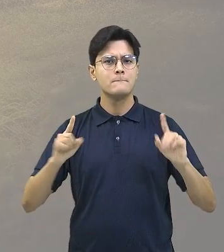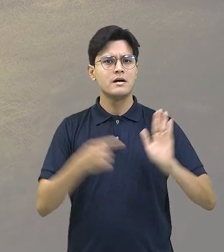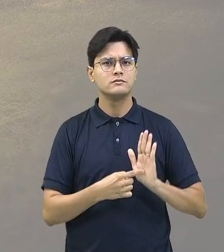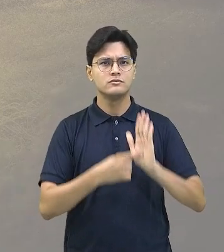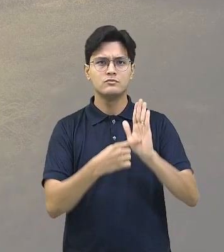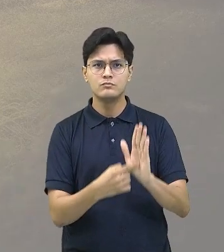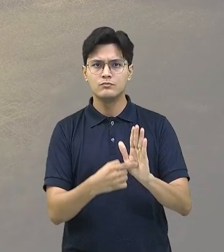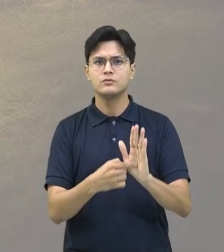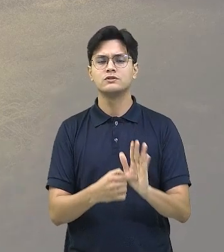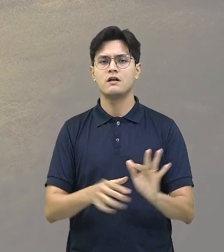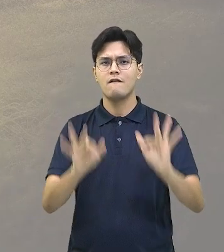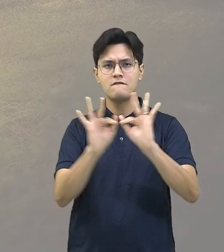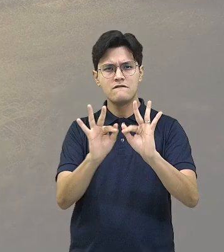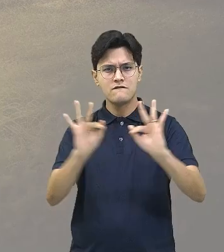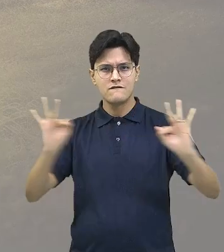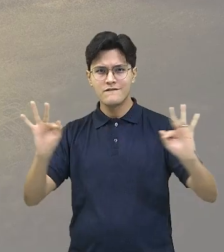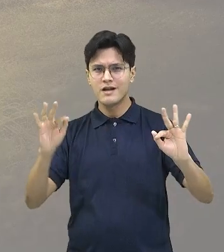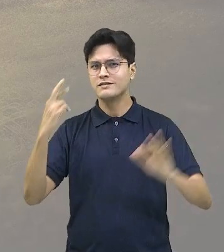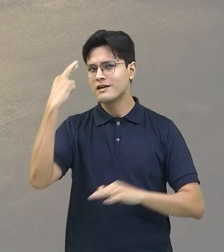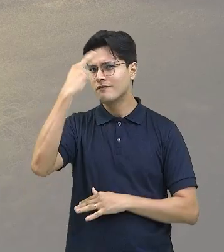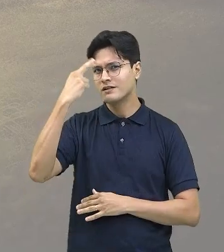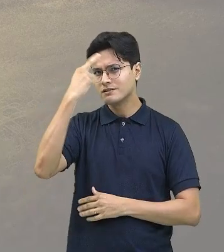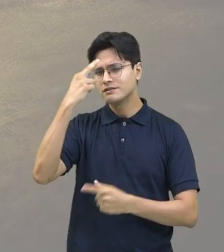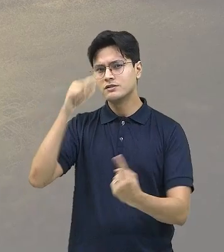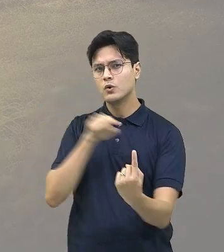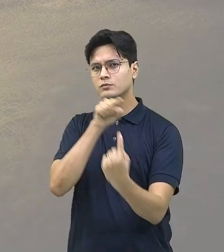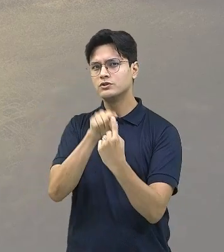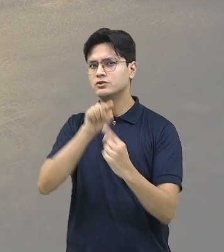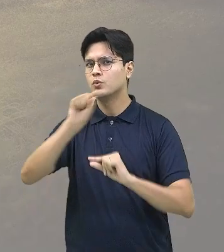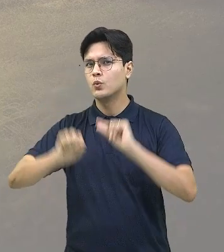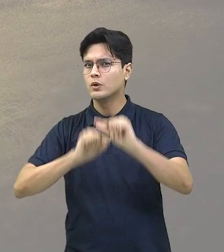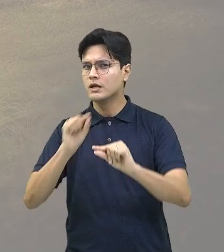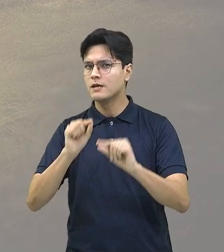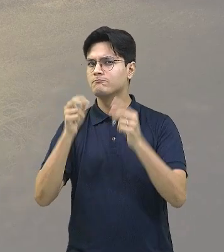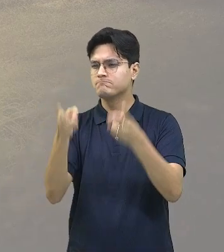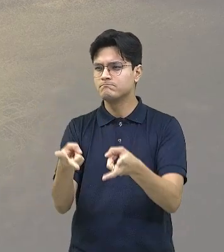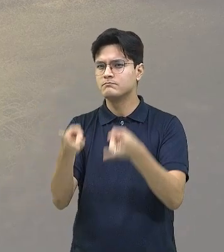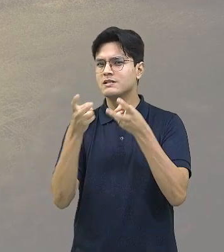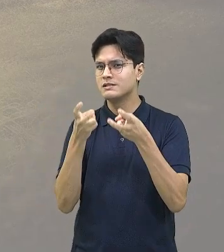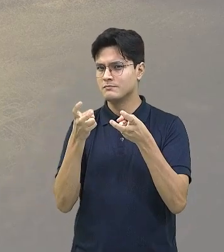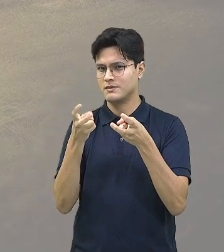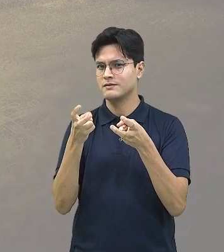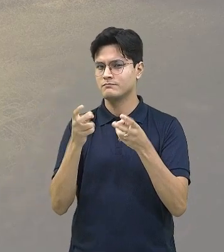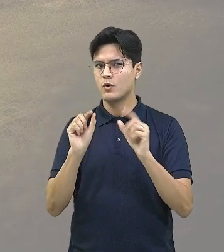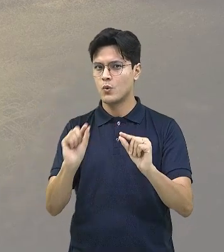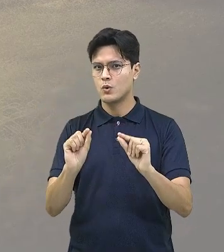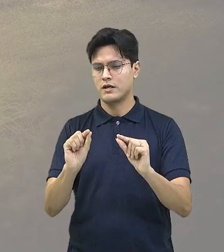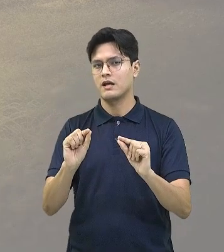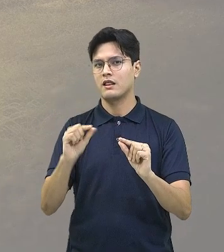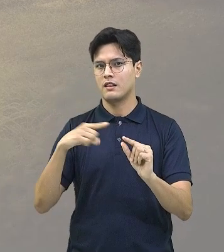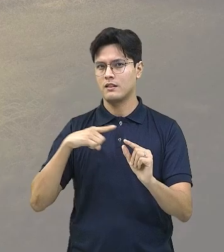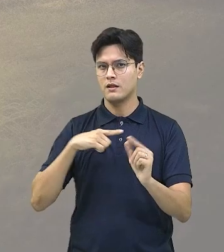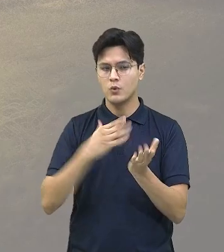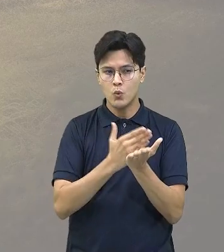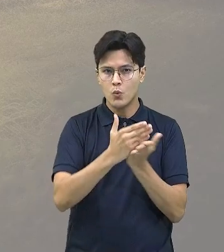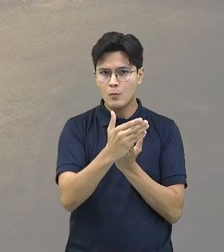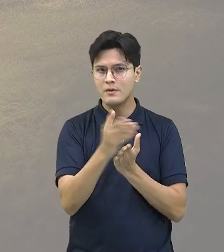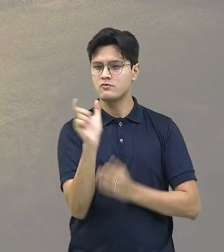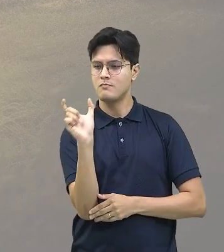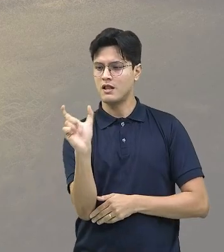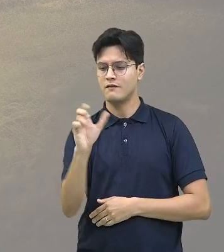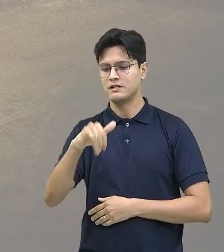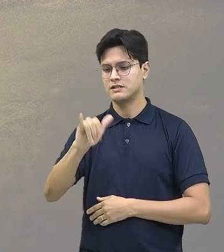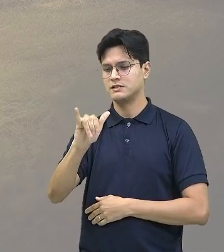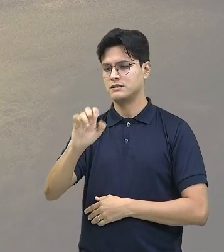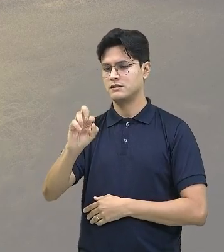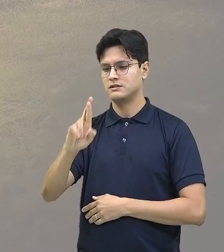frase reflexiva, para que a gente observe algo. Nessa frase, ela inicia com yesterday. E quando eu